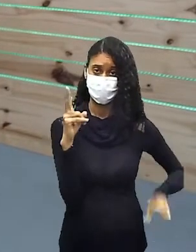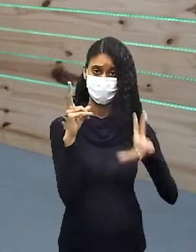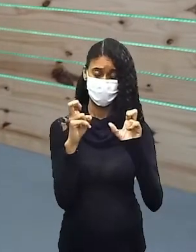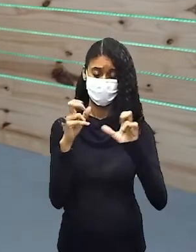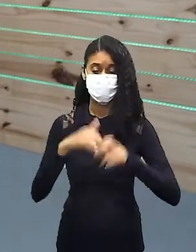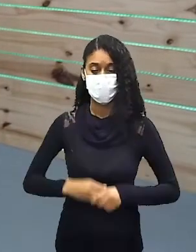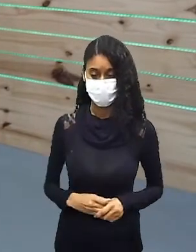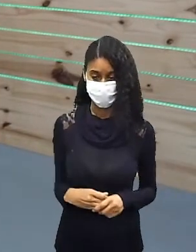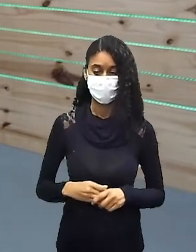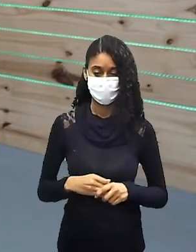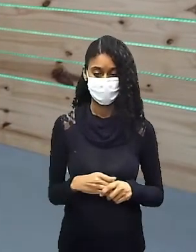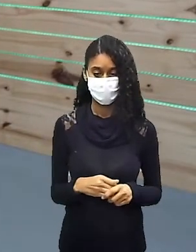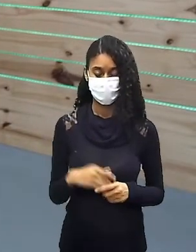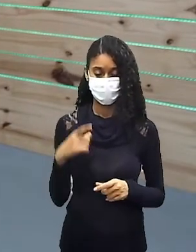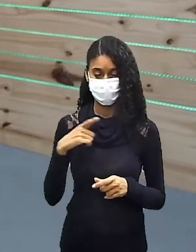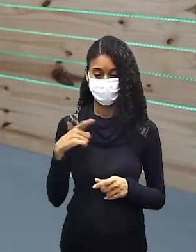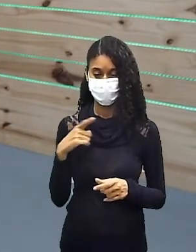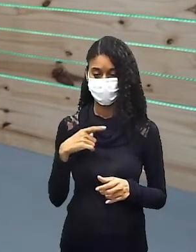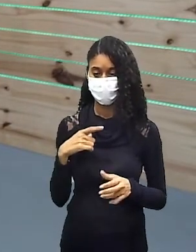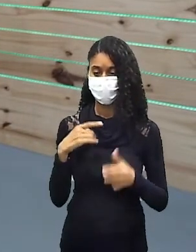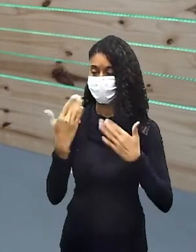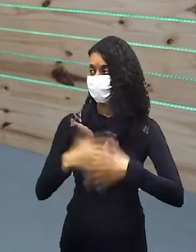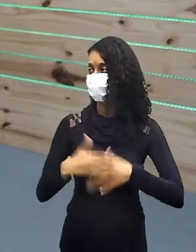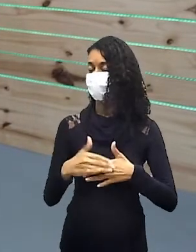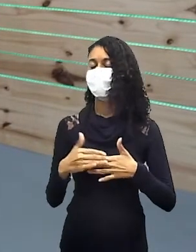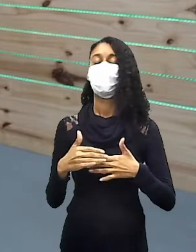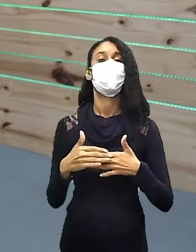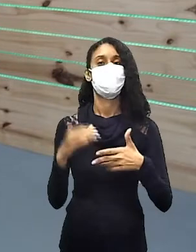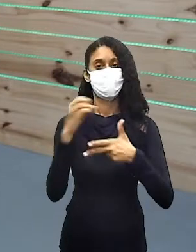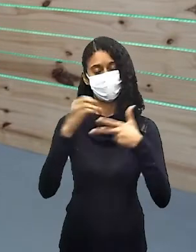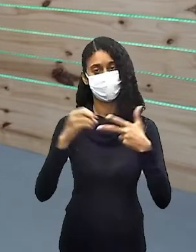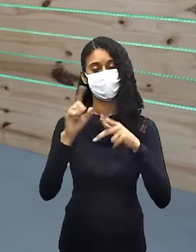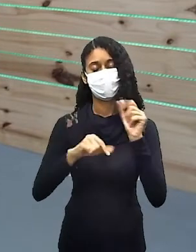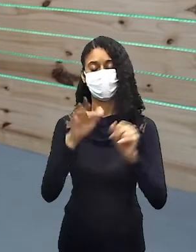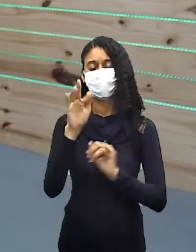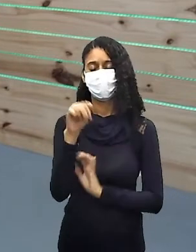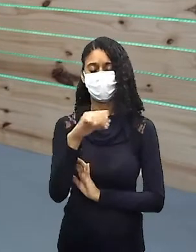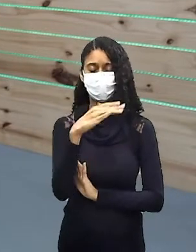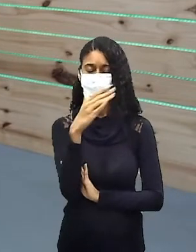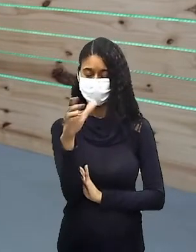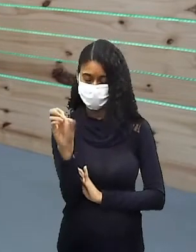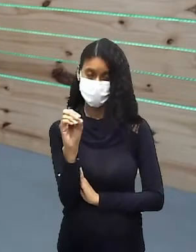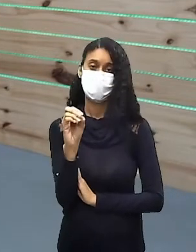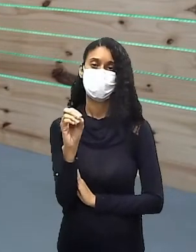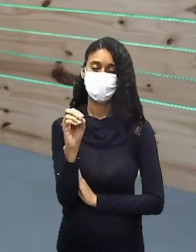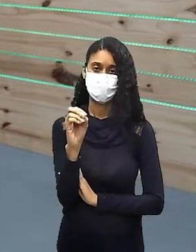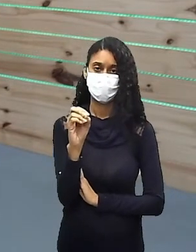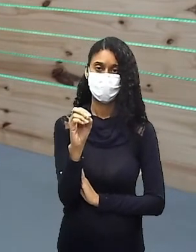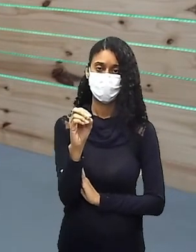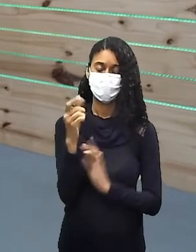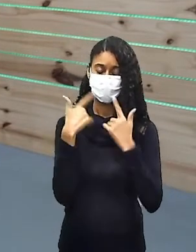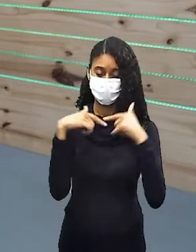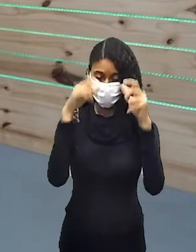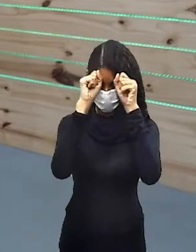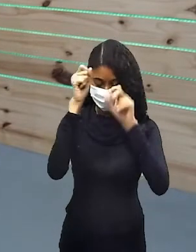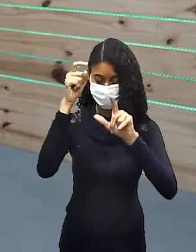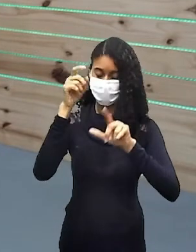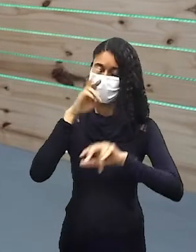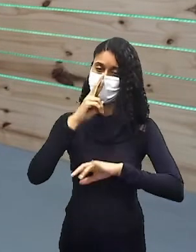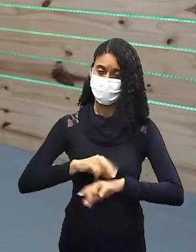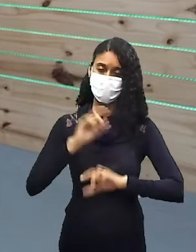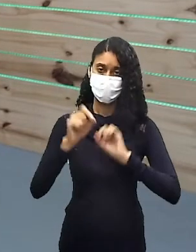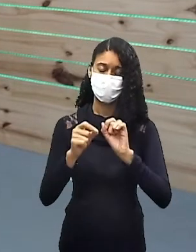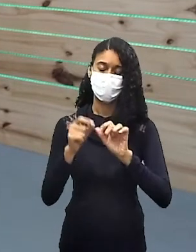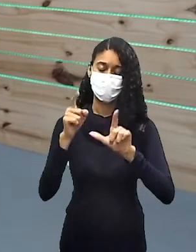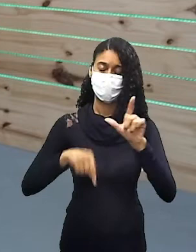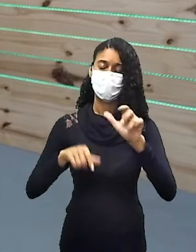demais recorrente na prova do Enem, que é funções da linguagem, tá certo? E a resposta é a letra A, a